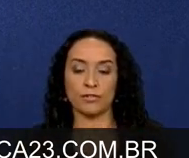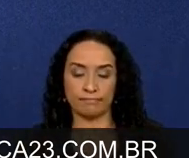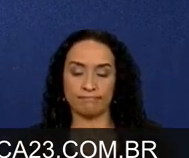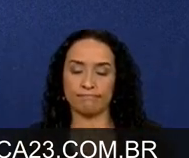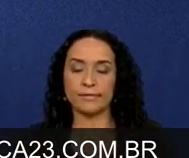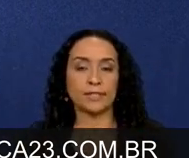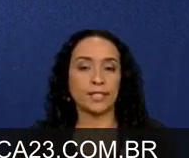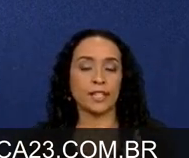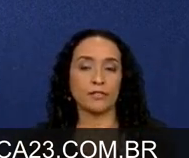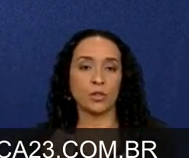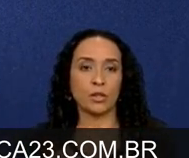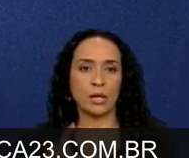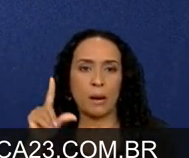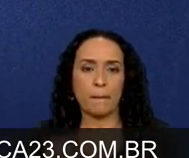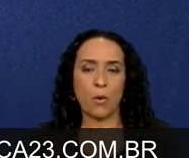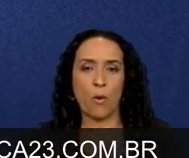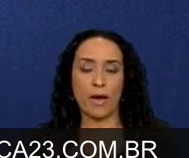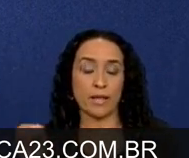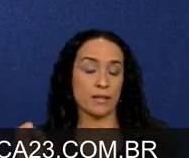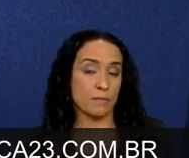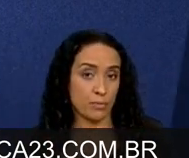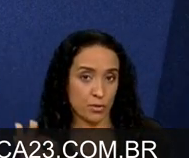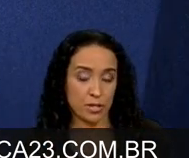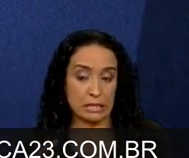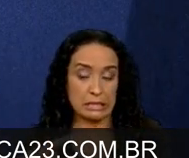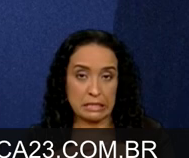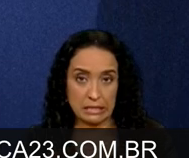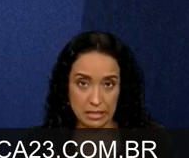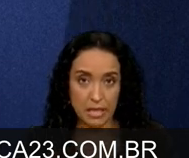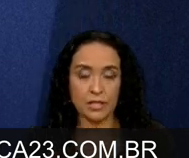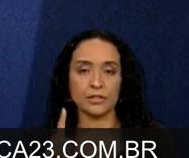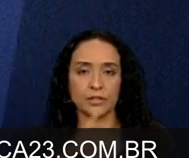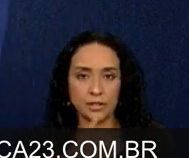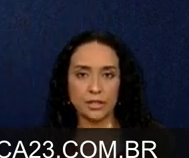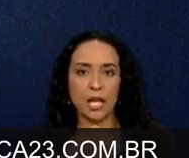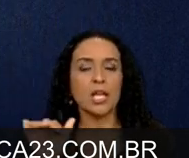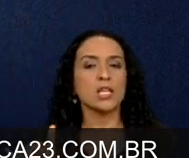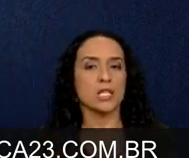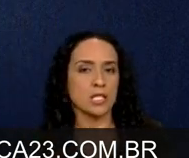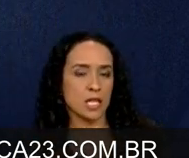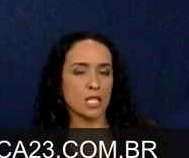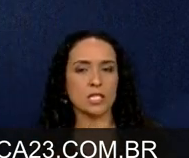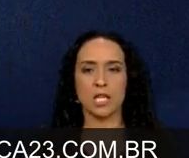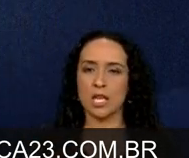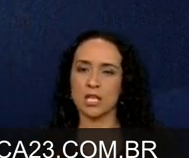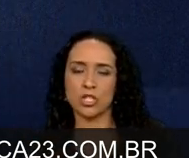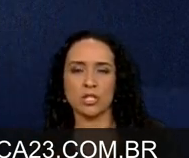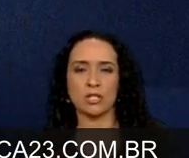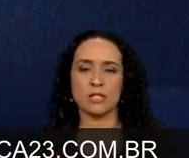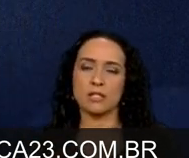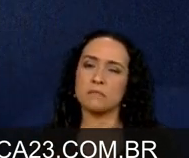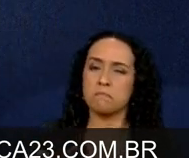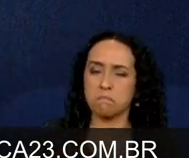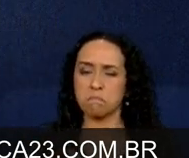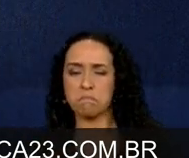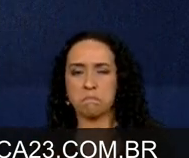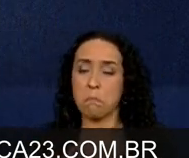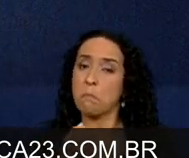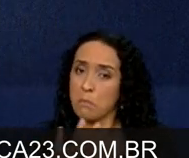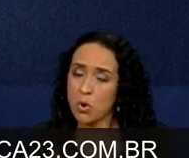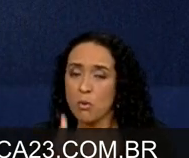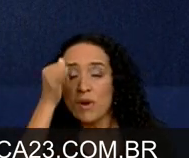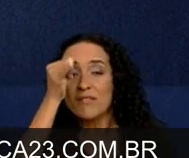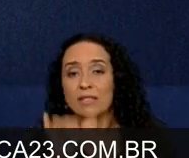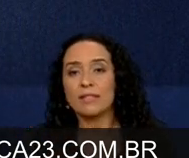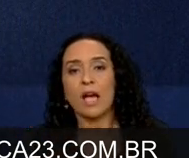quer dizer que menos de 40% das cidades tinham estratégias consideradas satisfatórias para